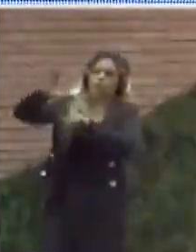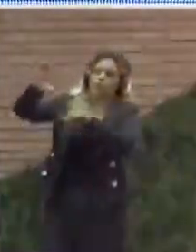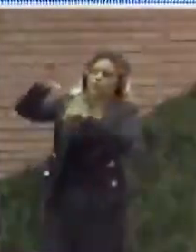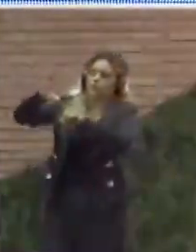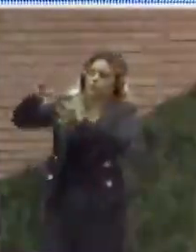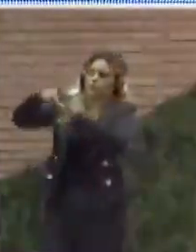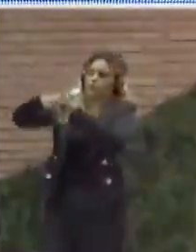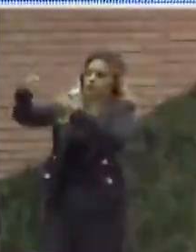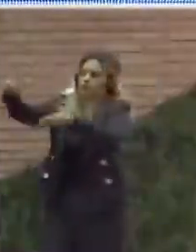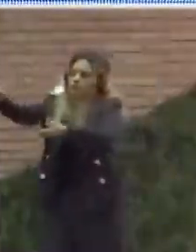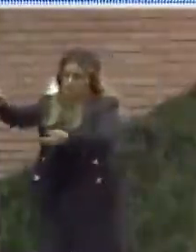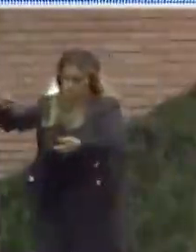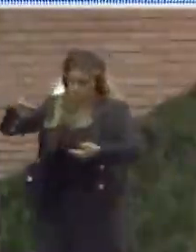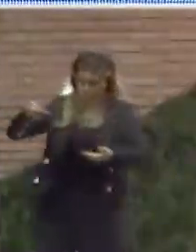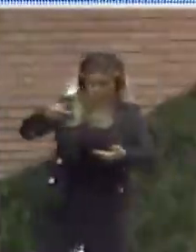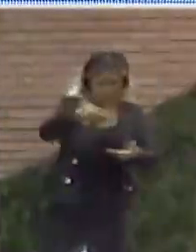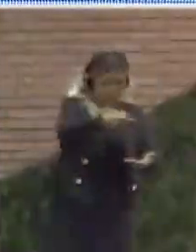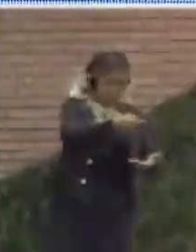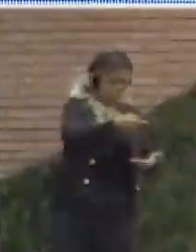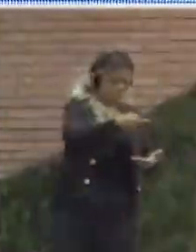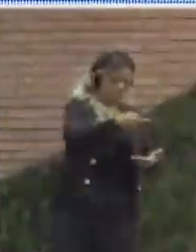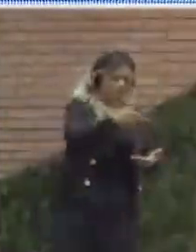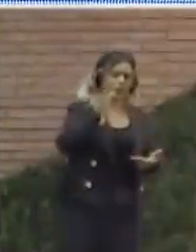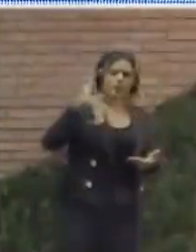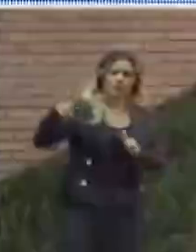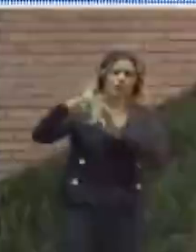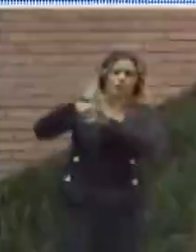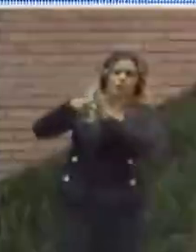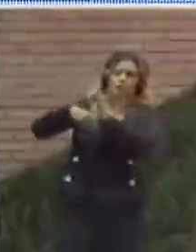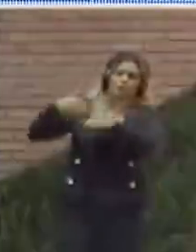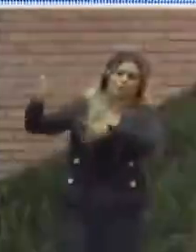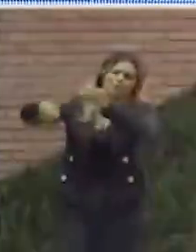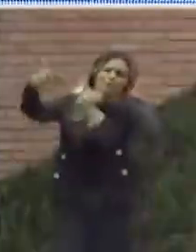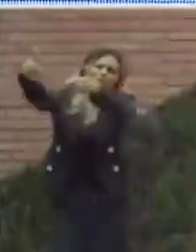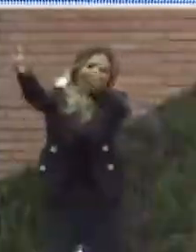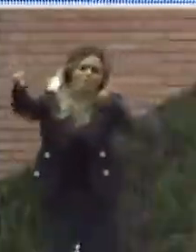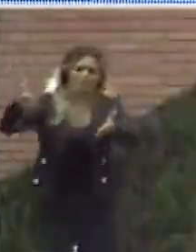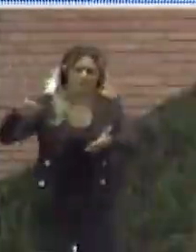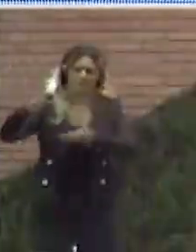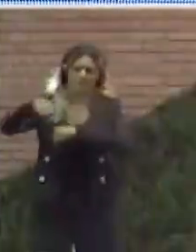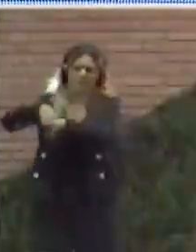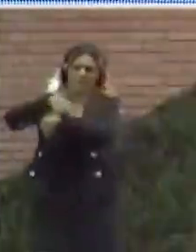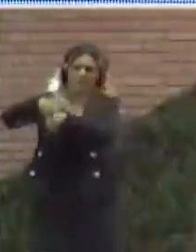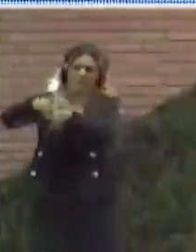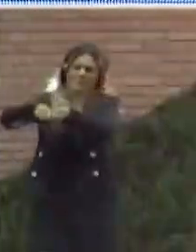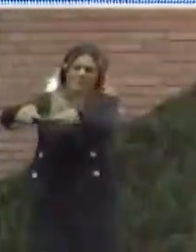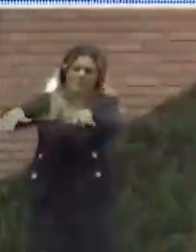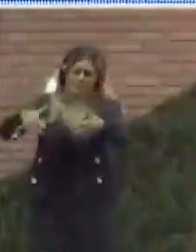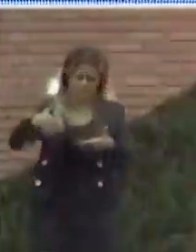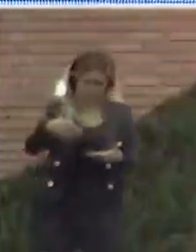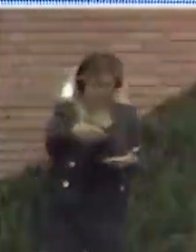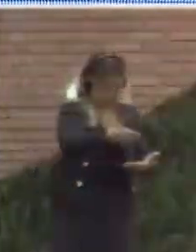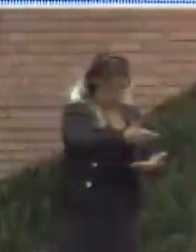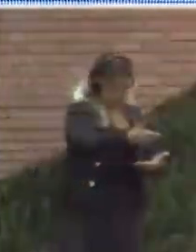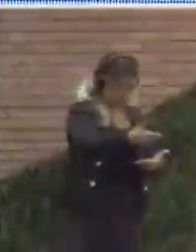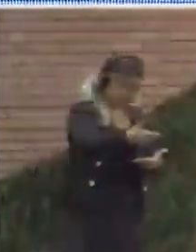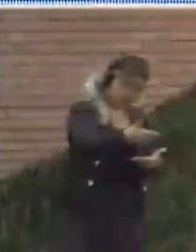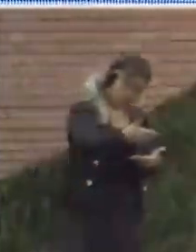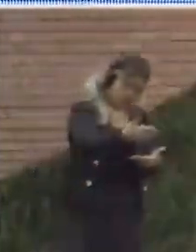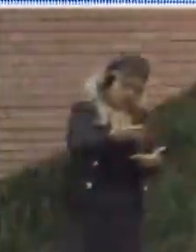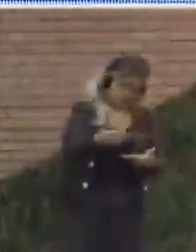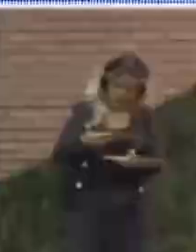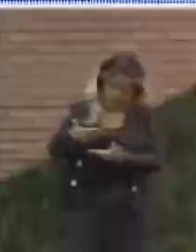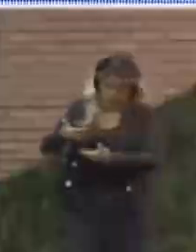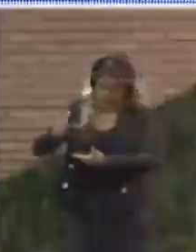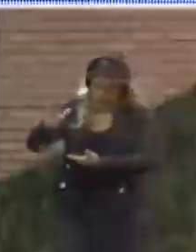um projeto, infelizmente, num estágio avançado de design. A gente apresentou uma proposta